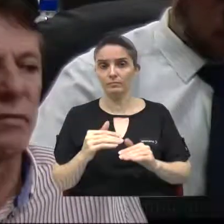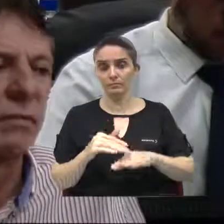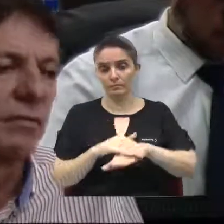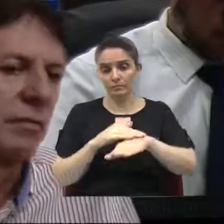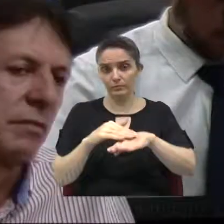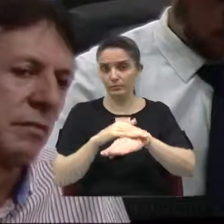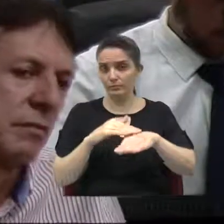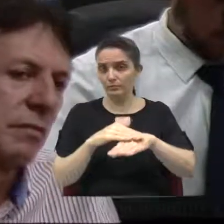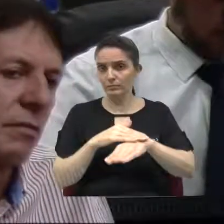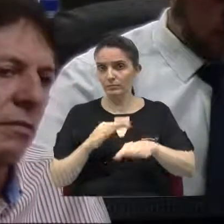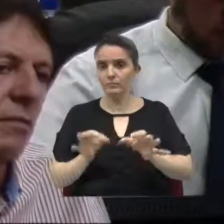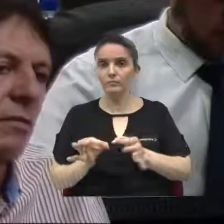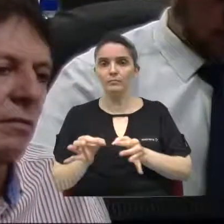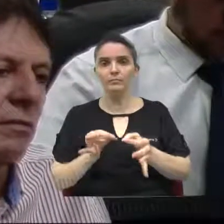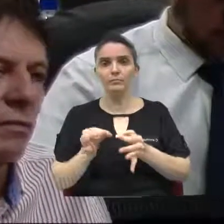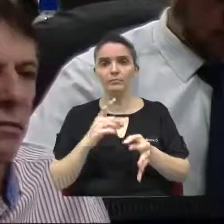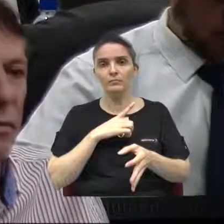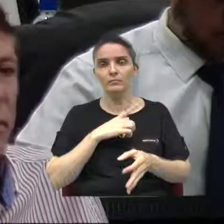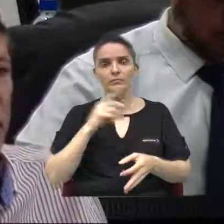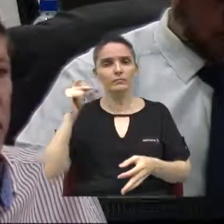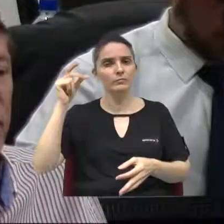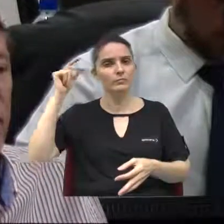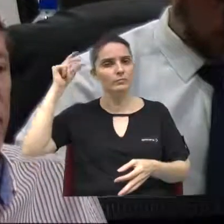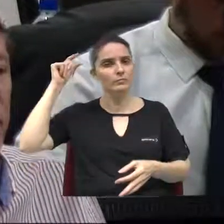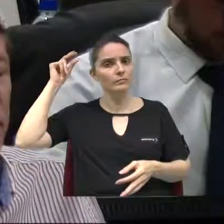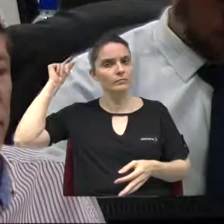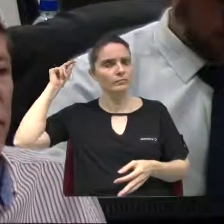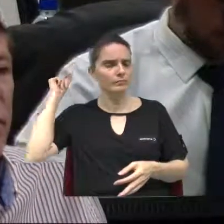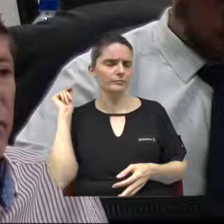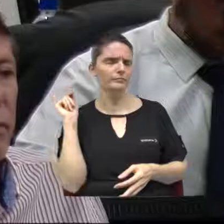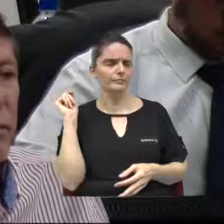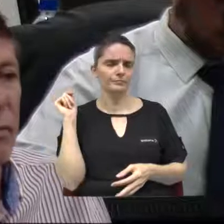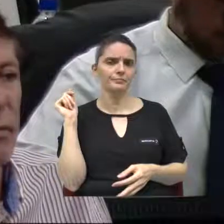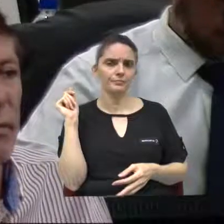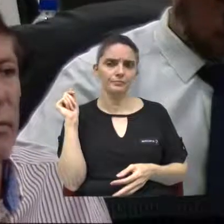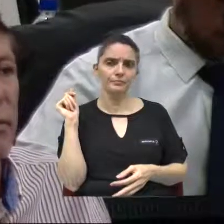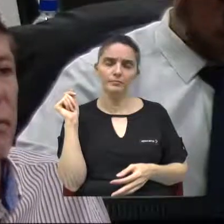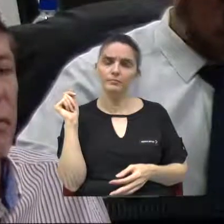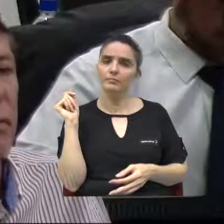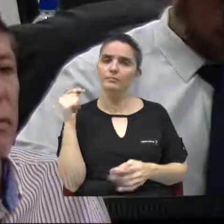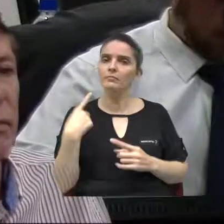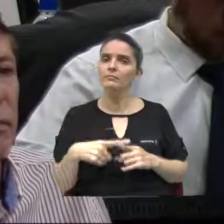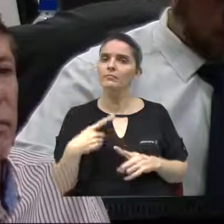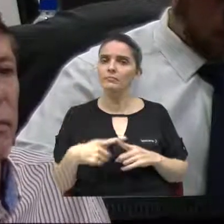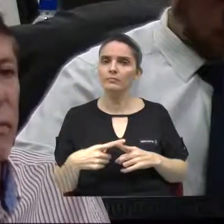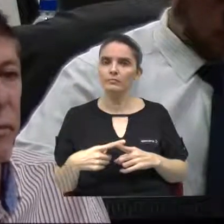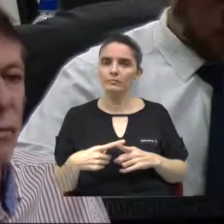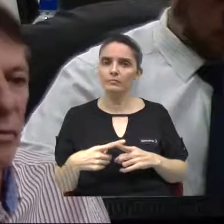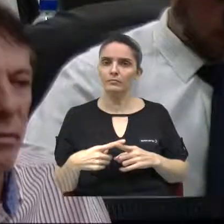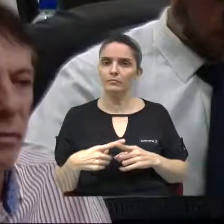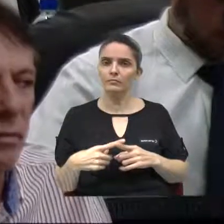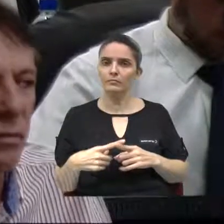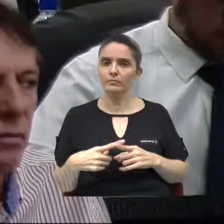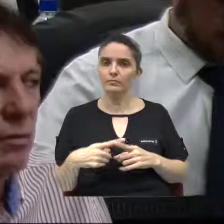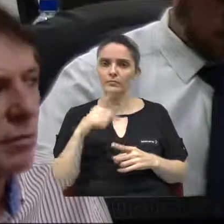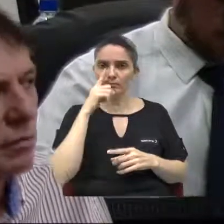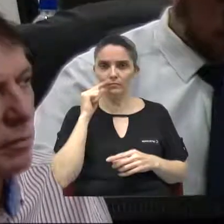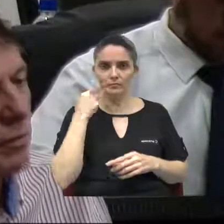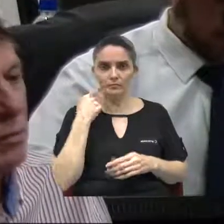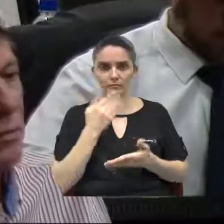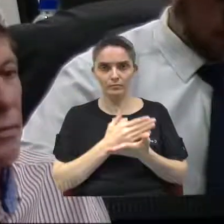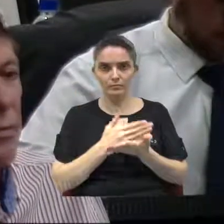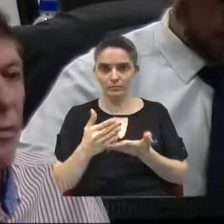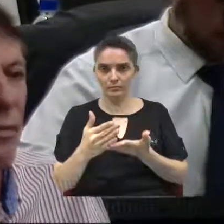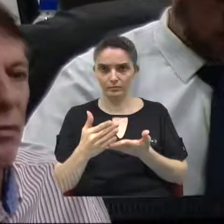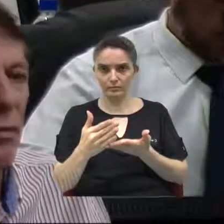sobre um projeto que eu tenho aqui desde o outro mandato. Porque quando eu entrei de vereador, eu também tinha o sonho